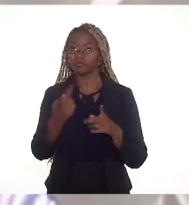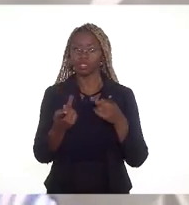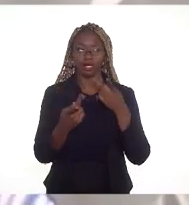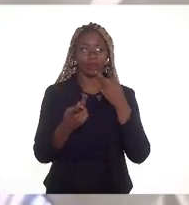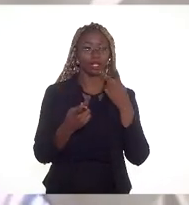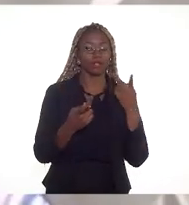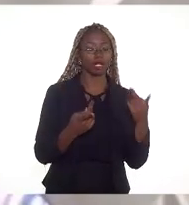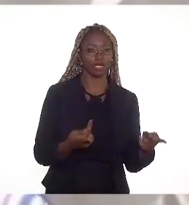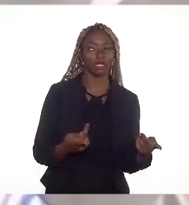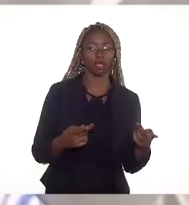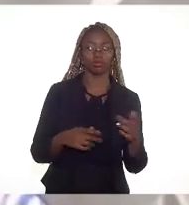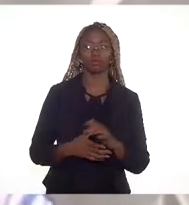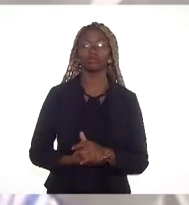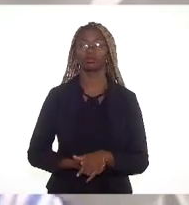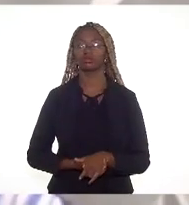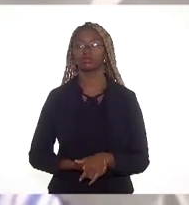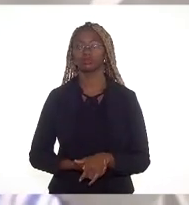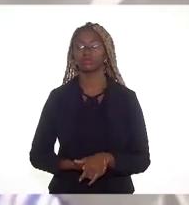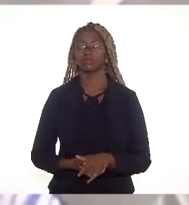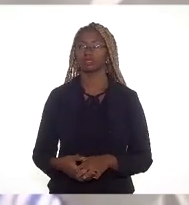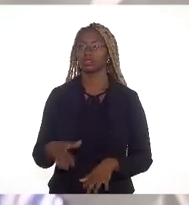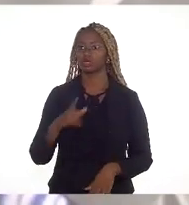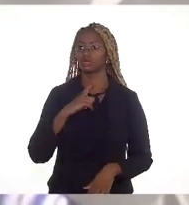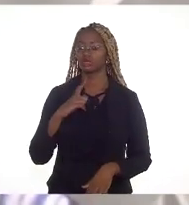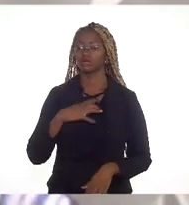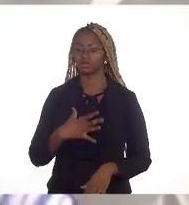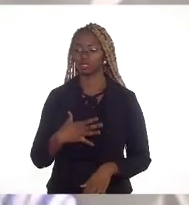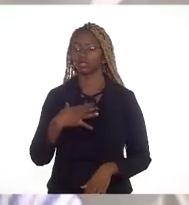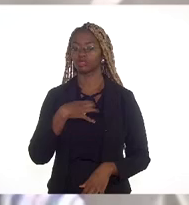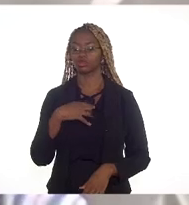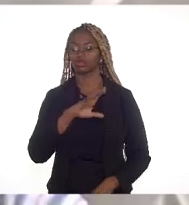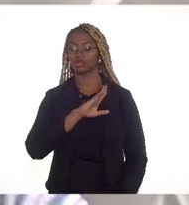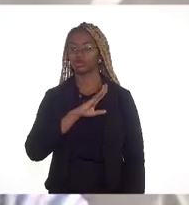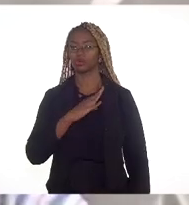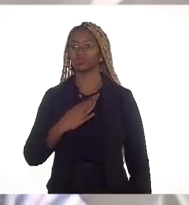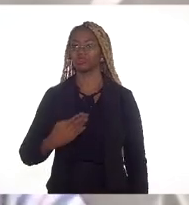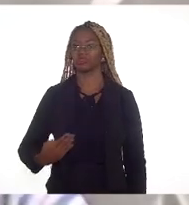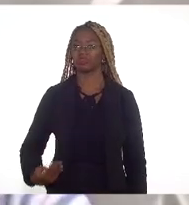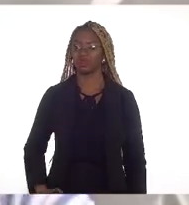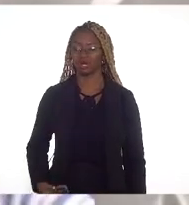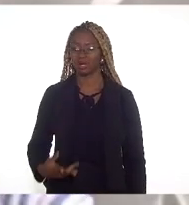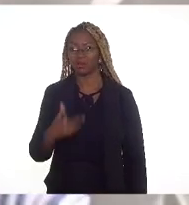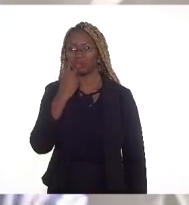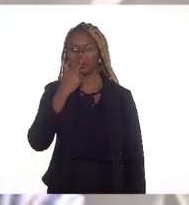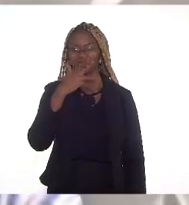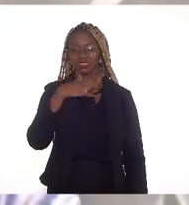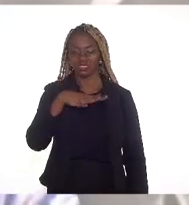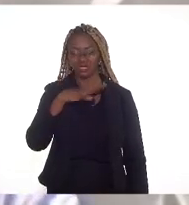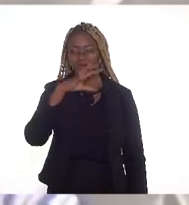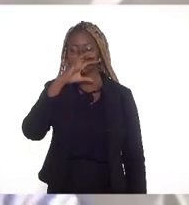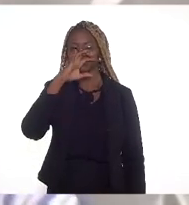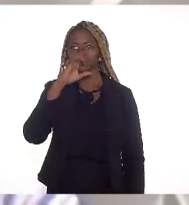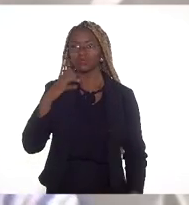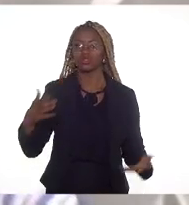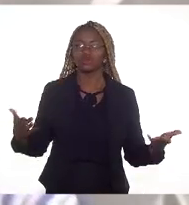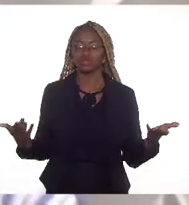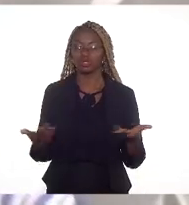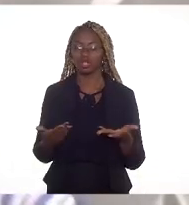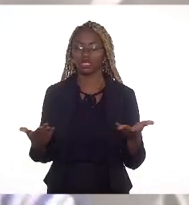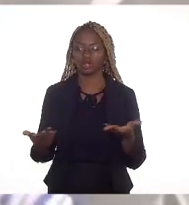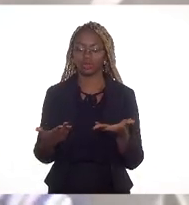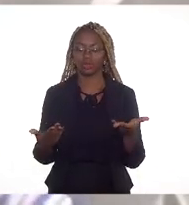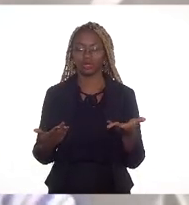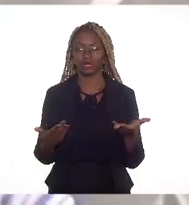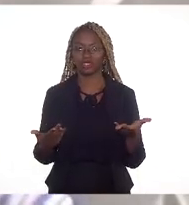apesar desse sentimento que o governo passa, né, que respira nesse momento um ar,